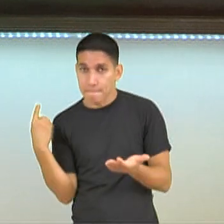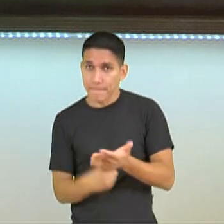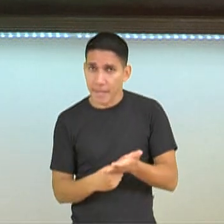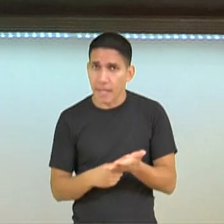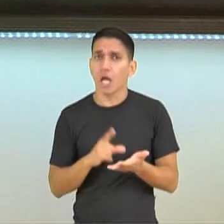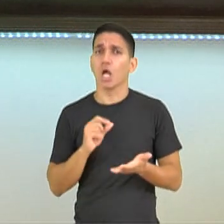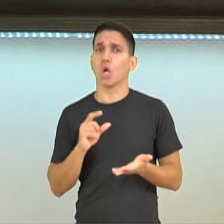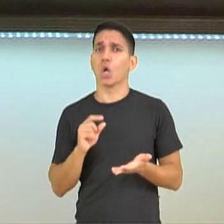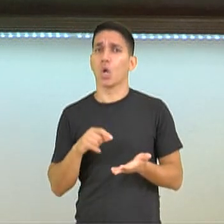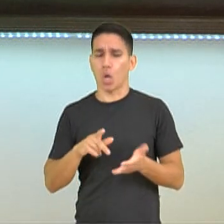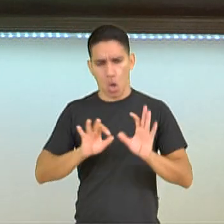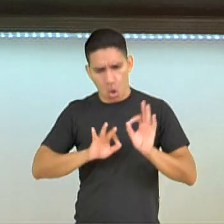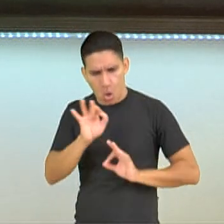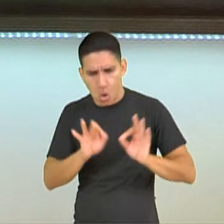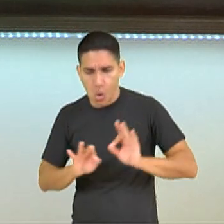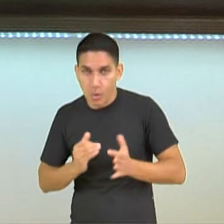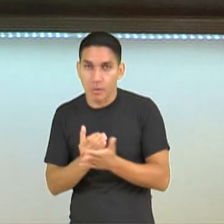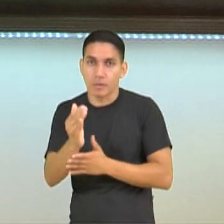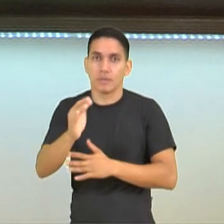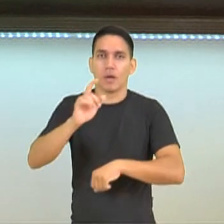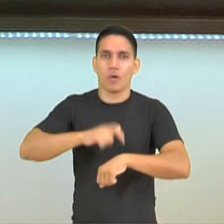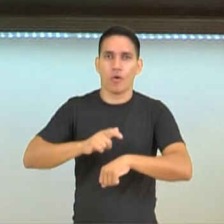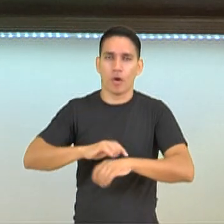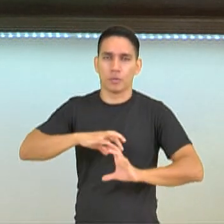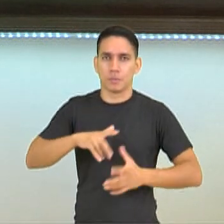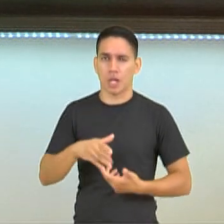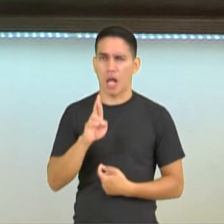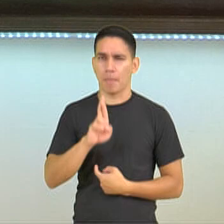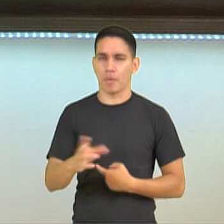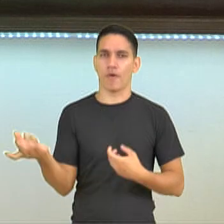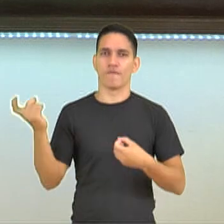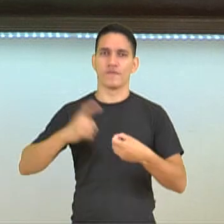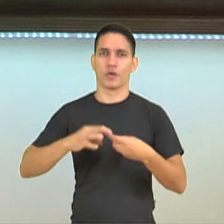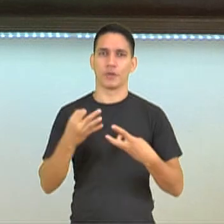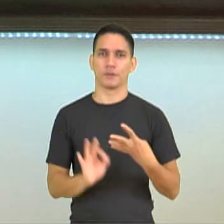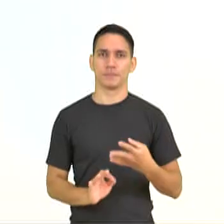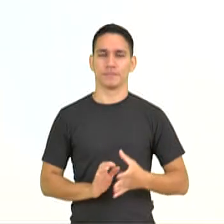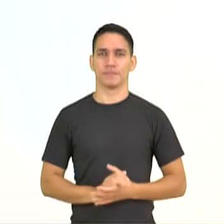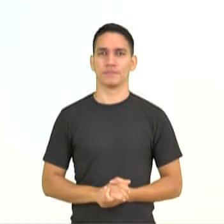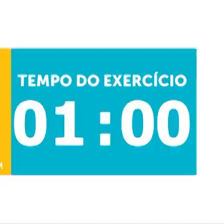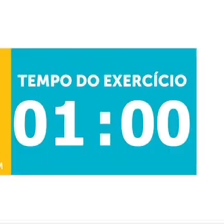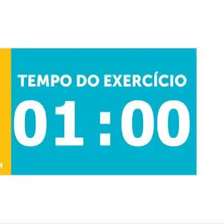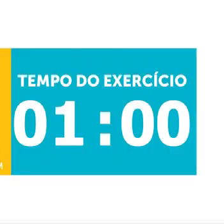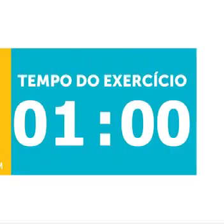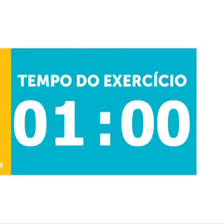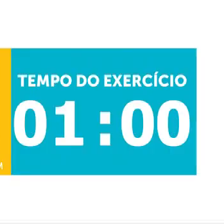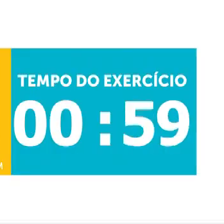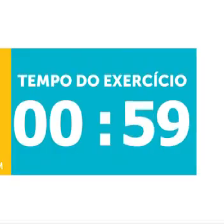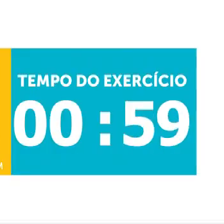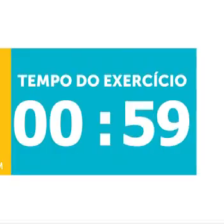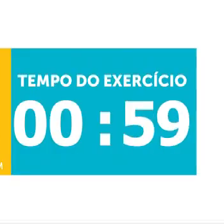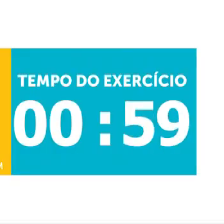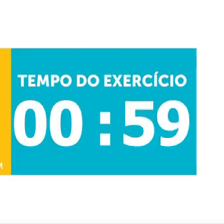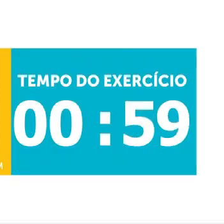início para a organização das horas no mundo? Respondam e a gente já volta para corrigir.